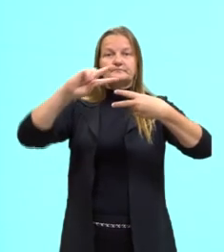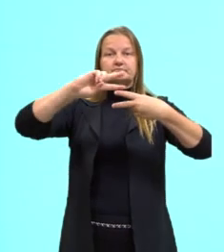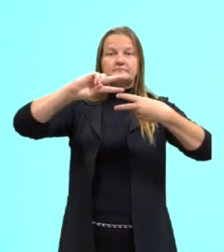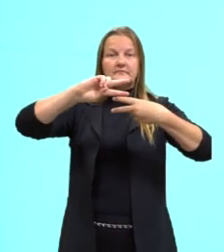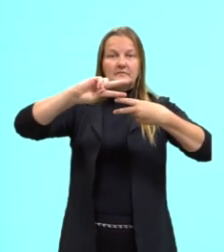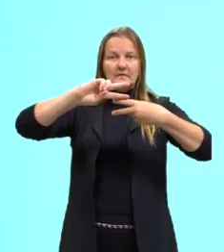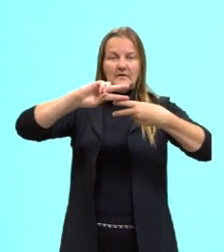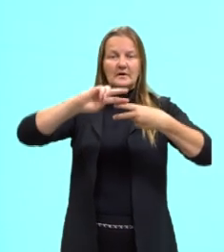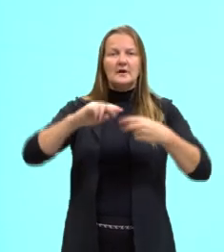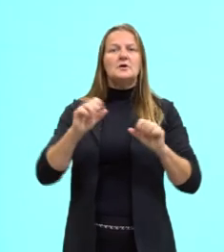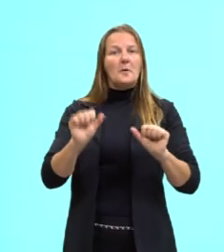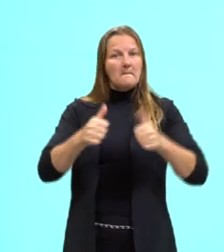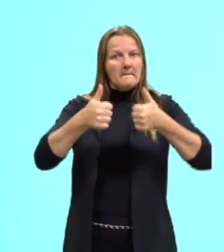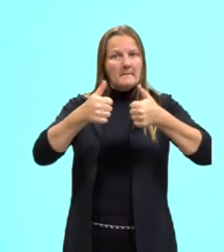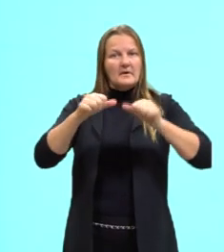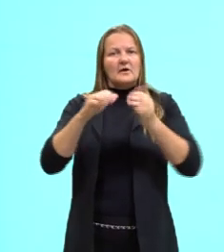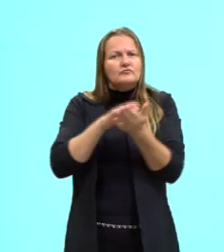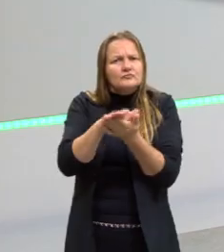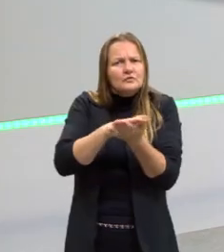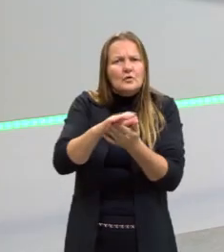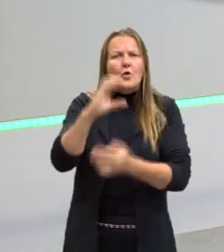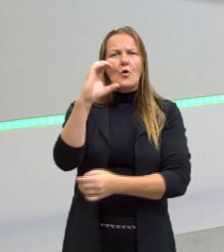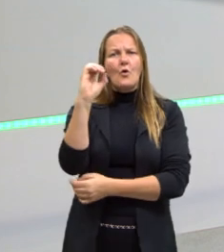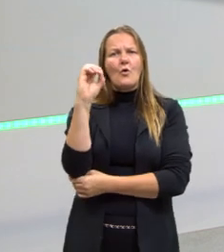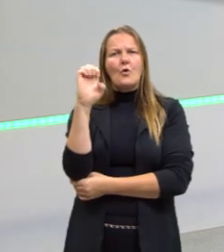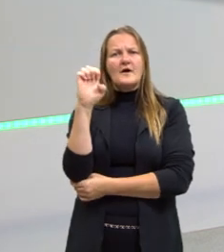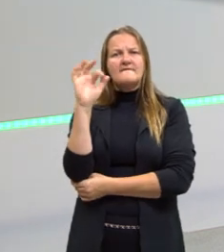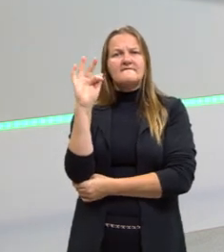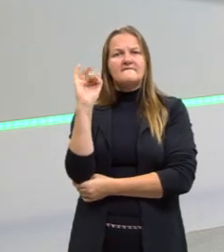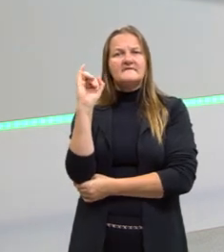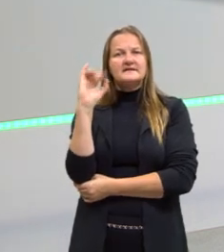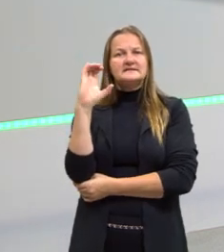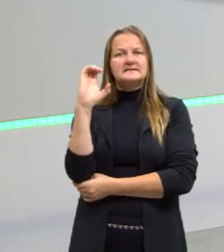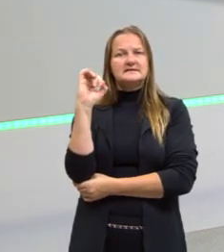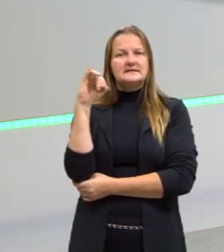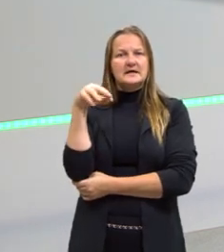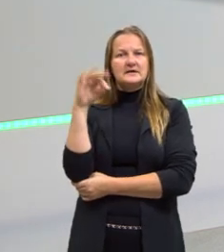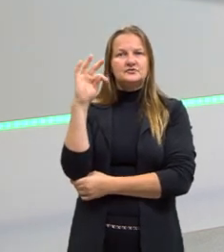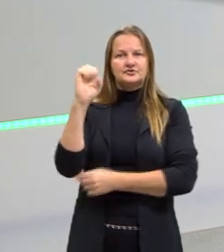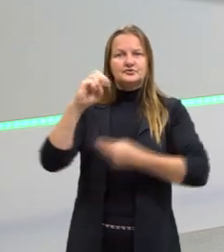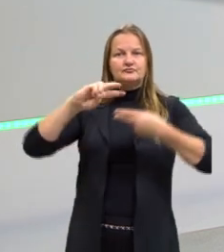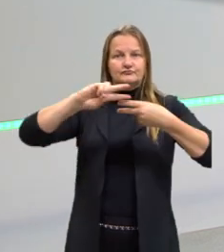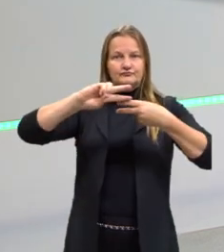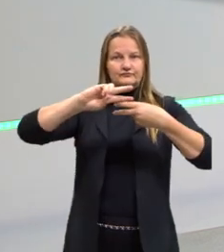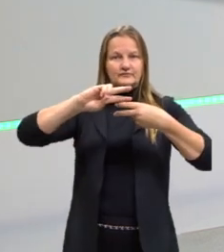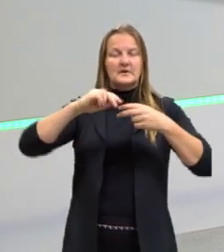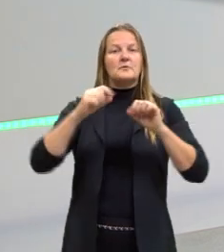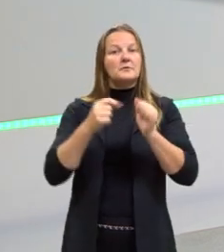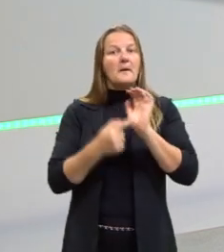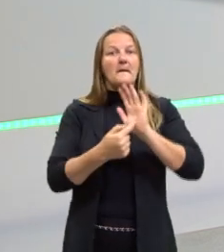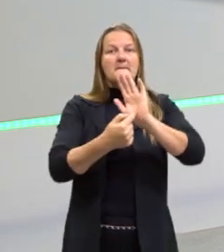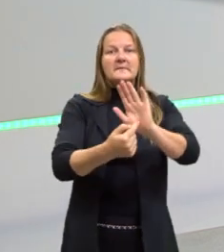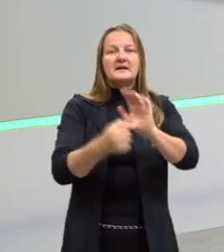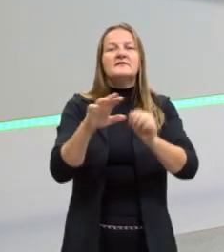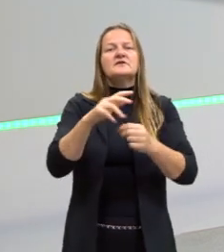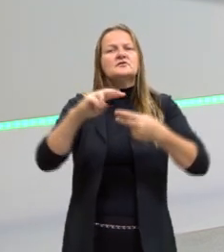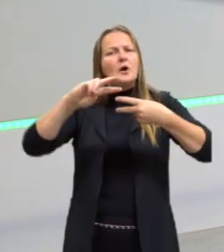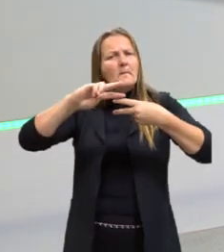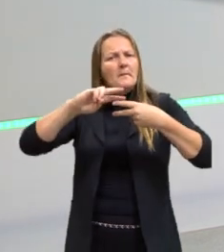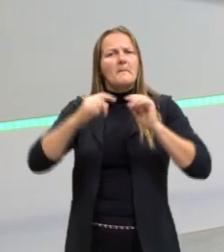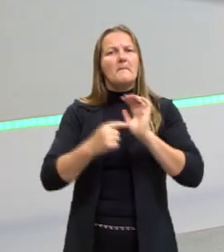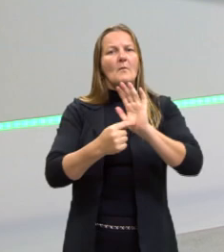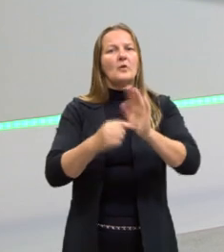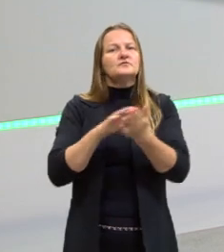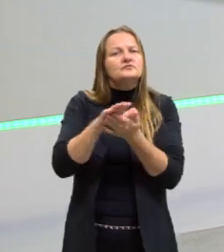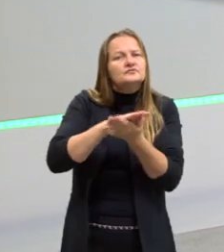muda e vira o coeficiente de atrito cinético geralmente em questões do Enem ele já apresentam o coeficiente de